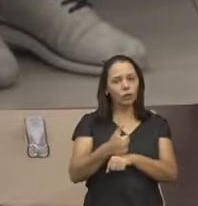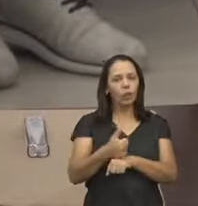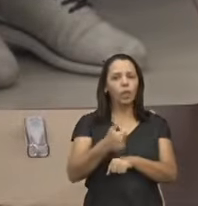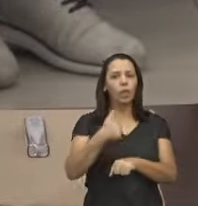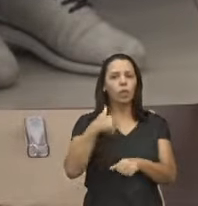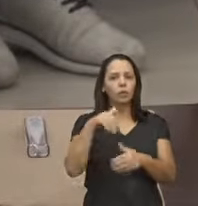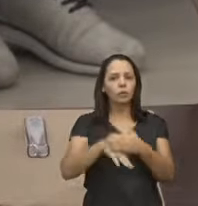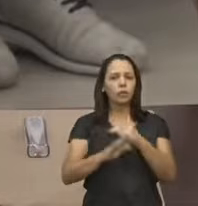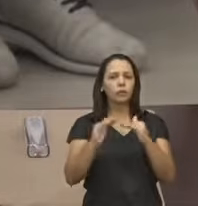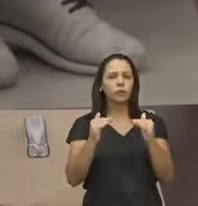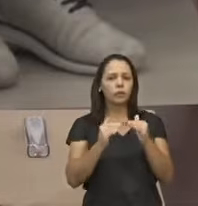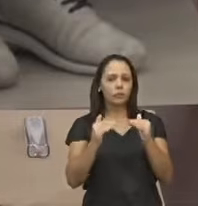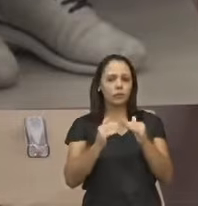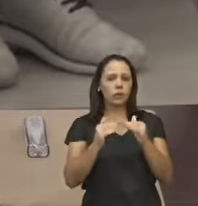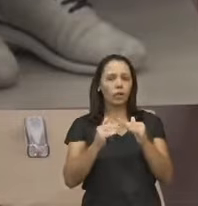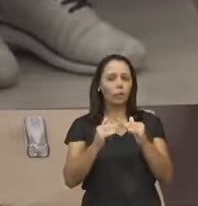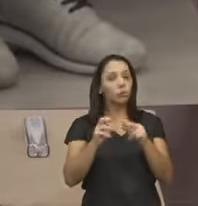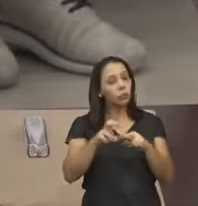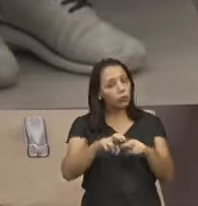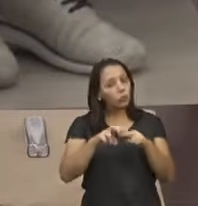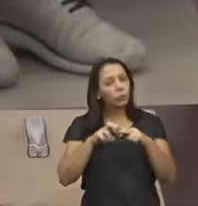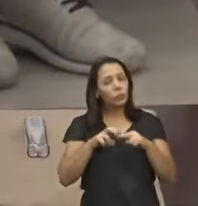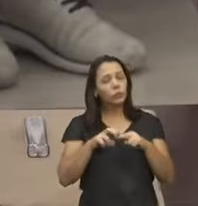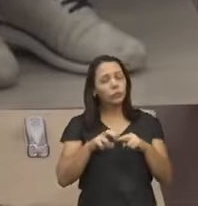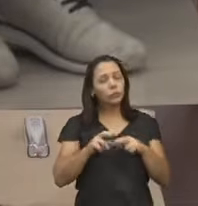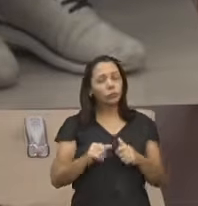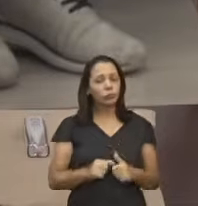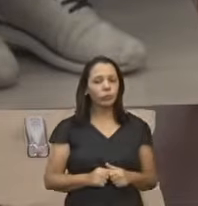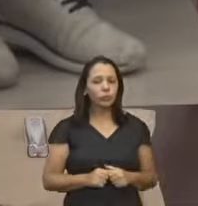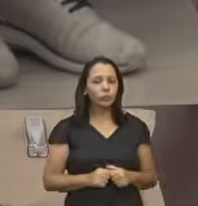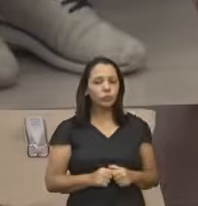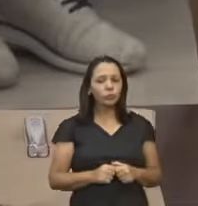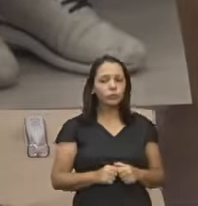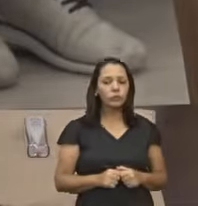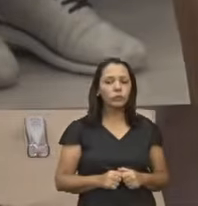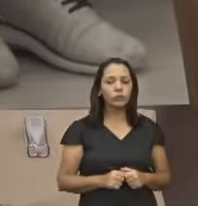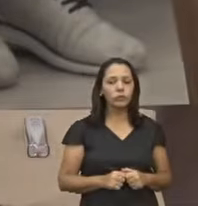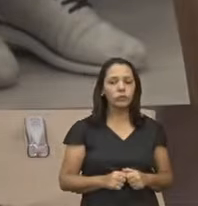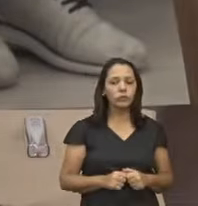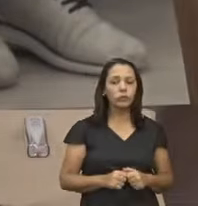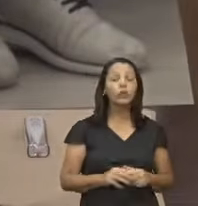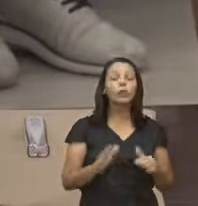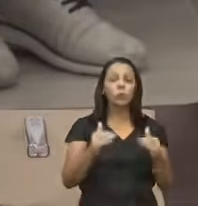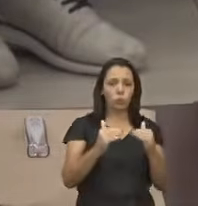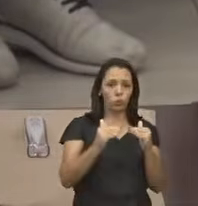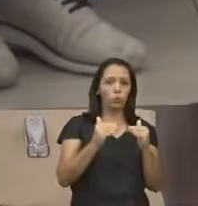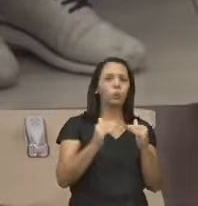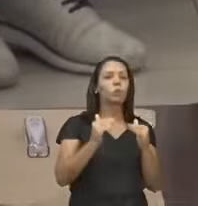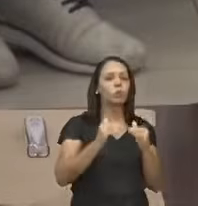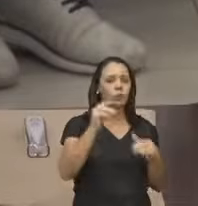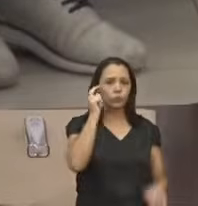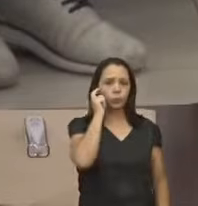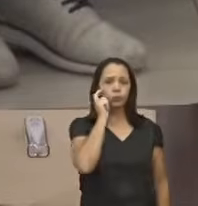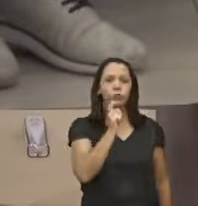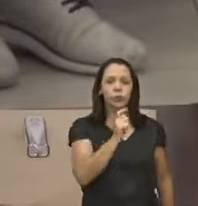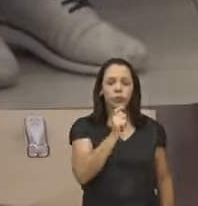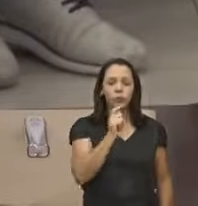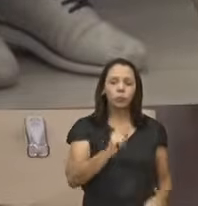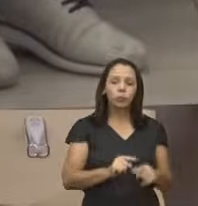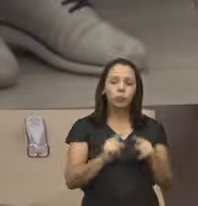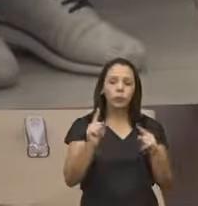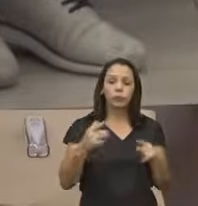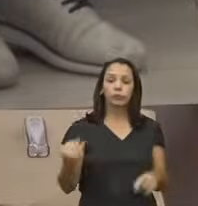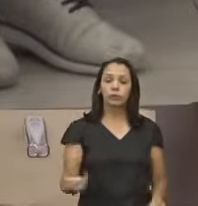vou votar favorável por essa razão. Não há nenhuma divergência com o Gabriel, não é? Mas eu acho que é